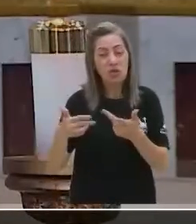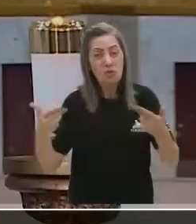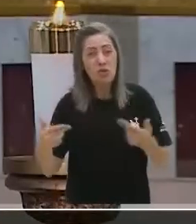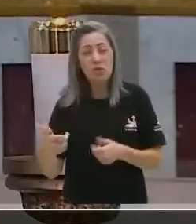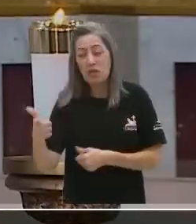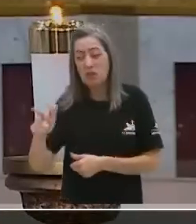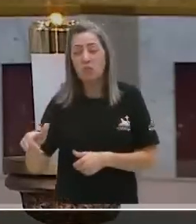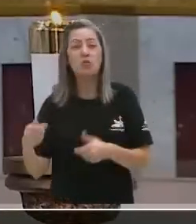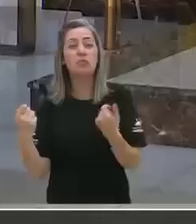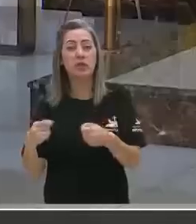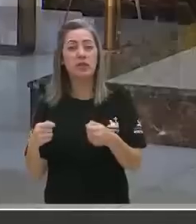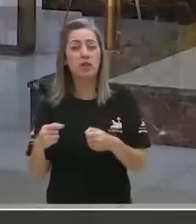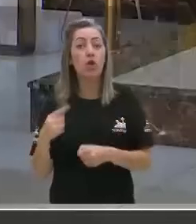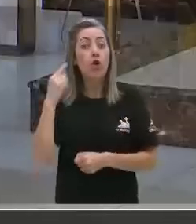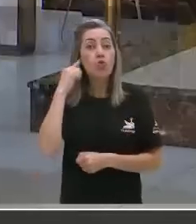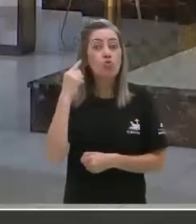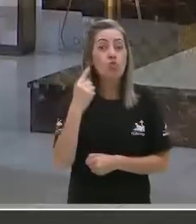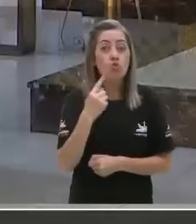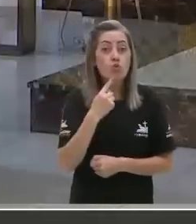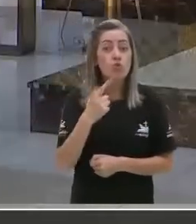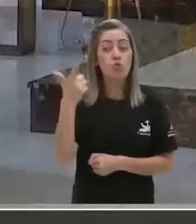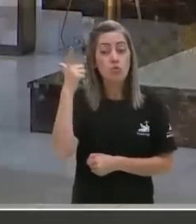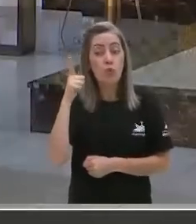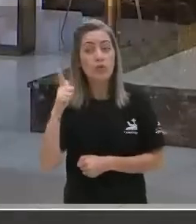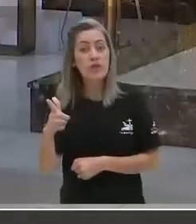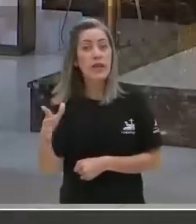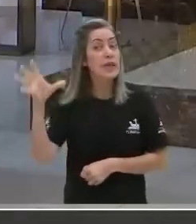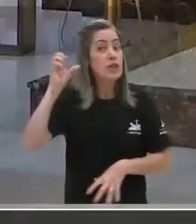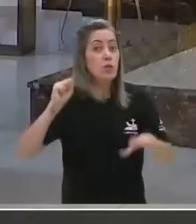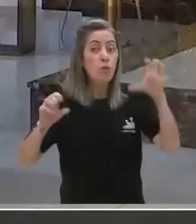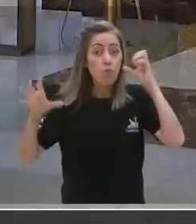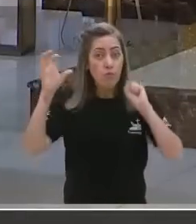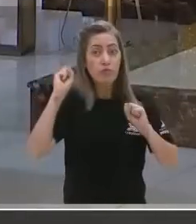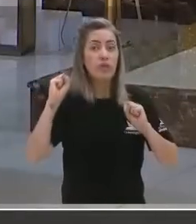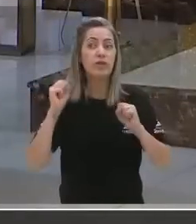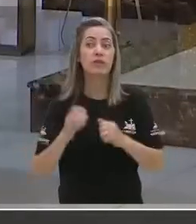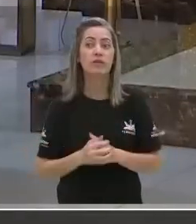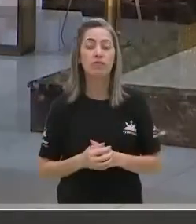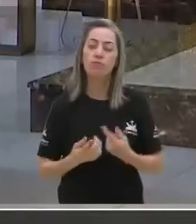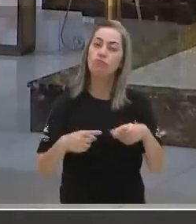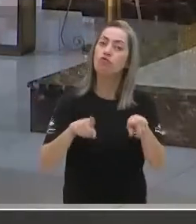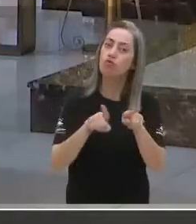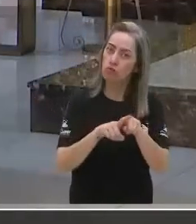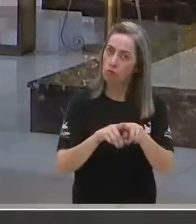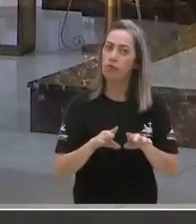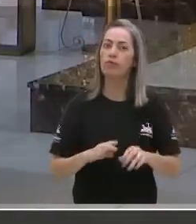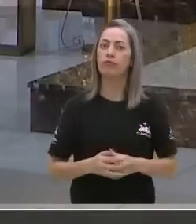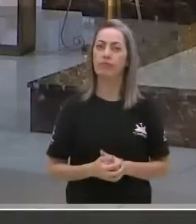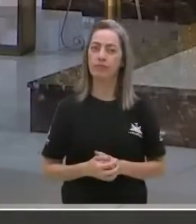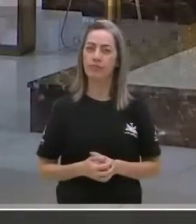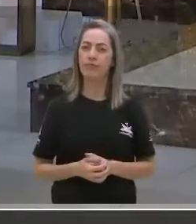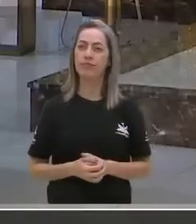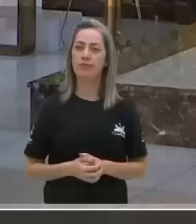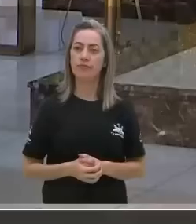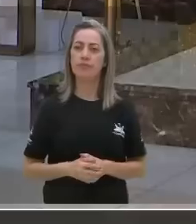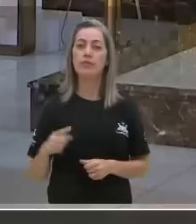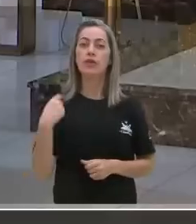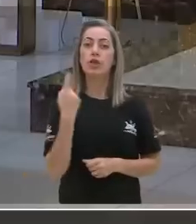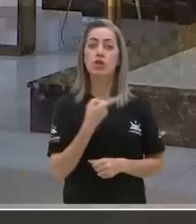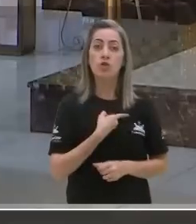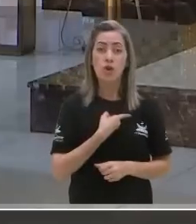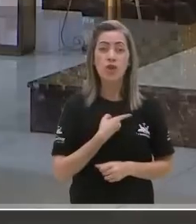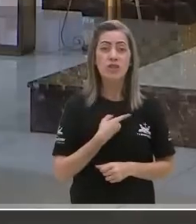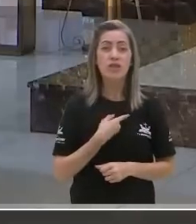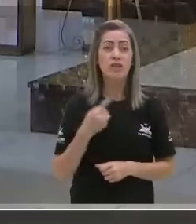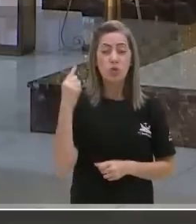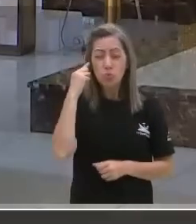Os surdos voltam a ouvir. De novo, meus irmãos, nós estamos